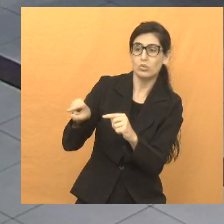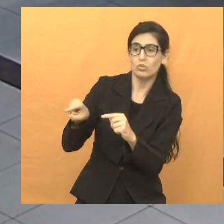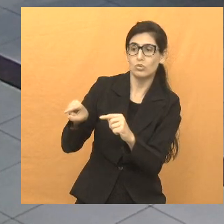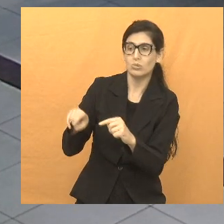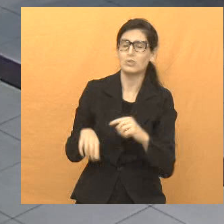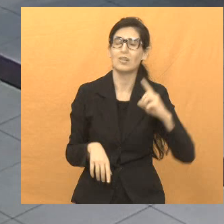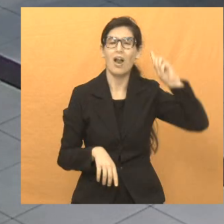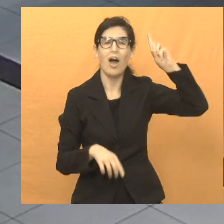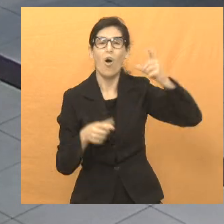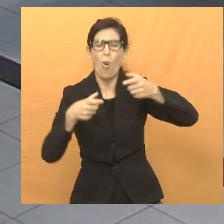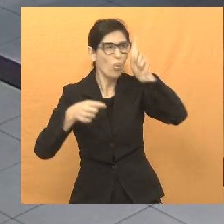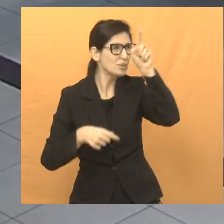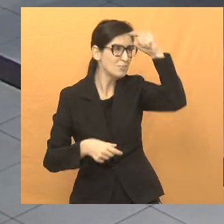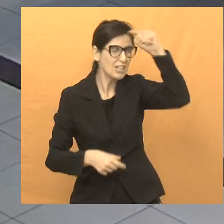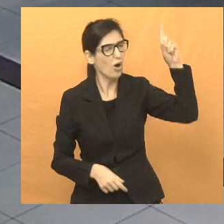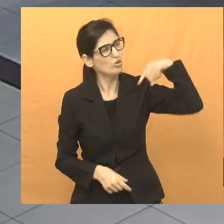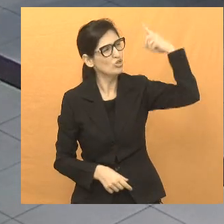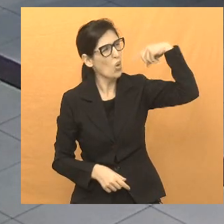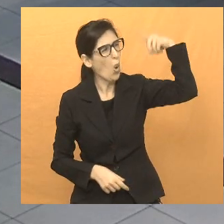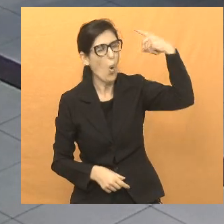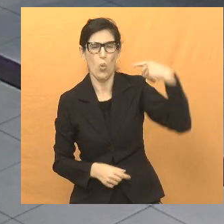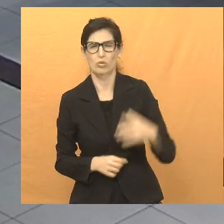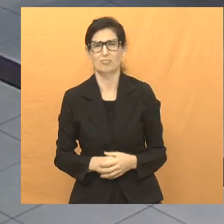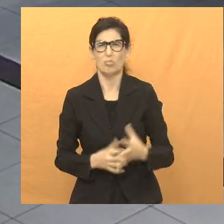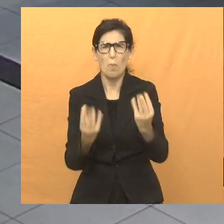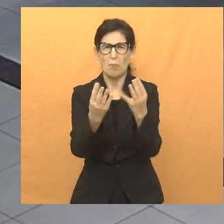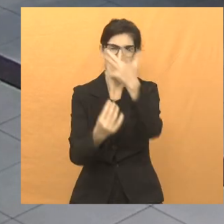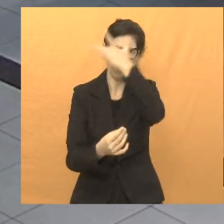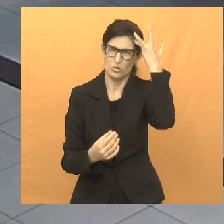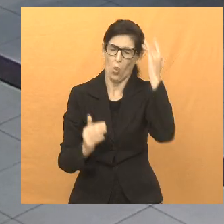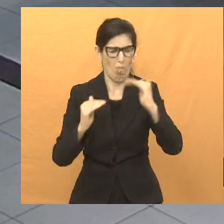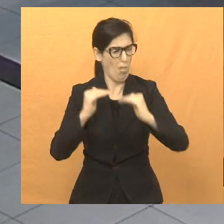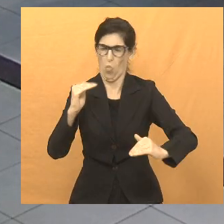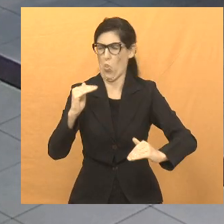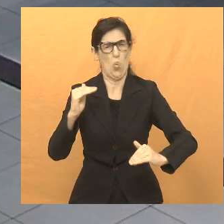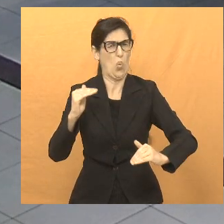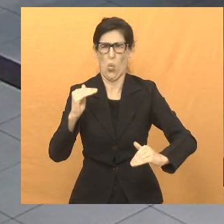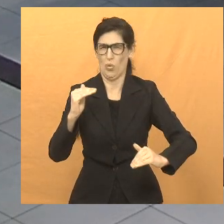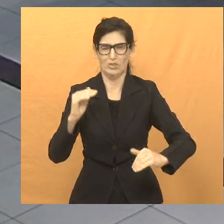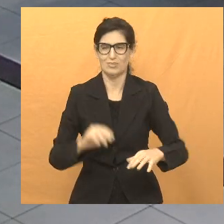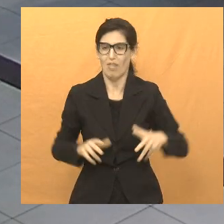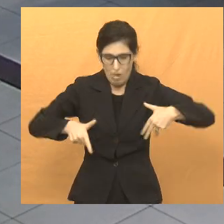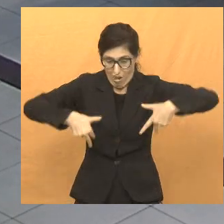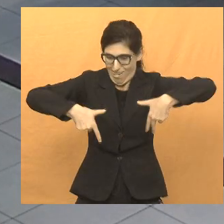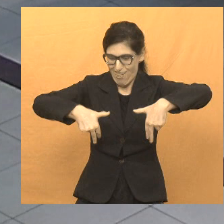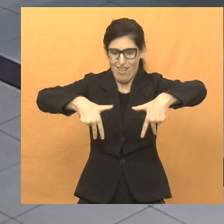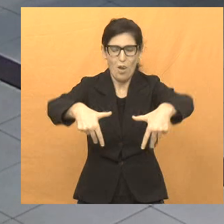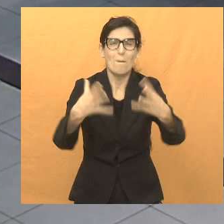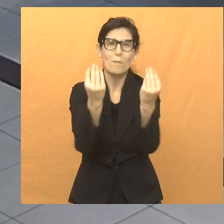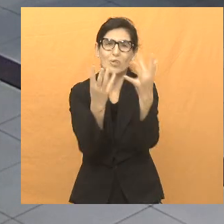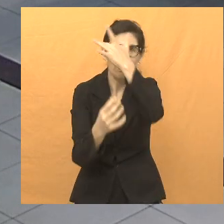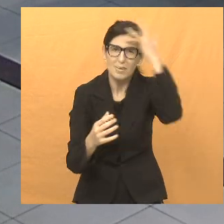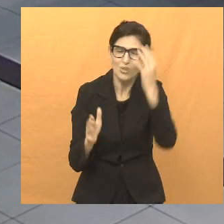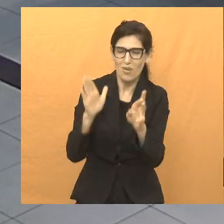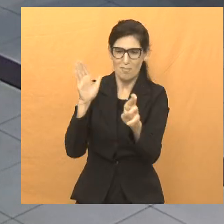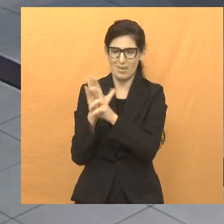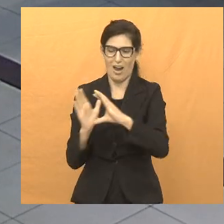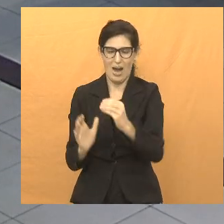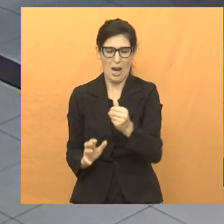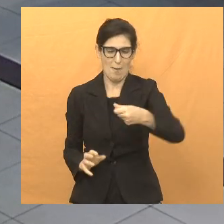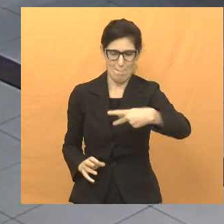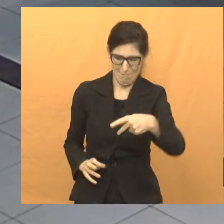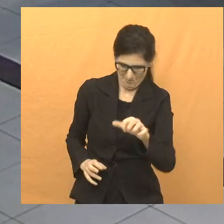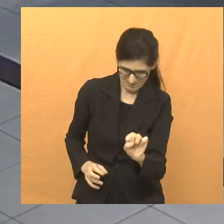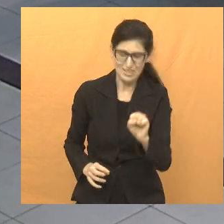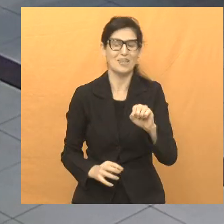manicômios antigos, né? Pela cidade, uma caminhada bonita, com vários representantes dos CAPs, o prefeito, o vice-prefeito estiveram